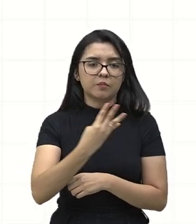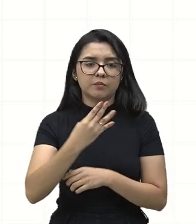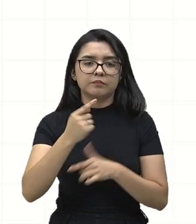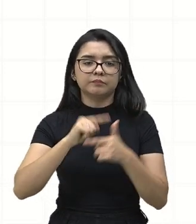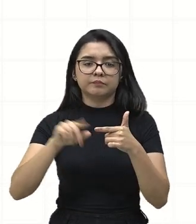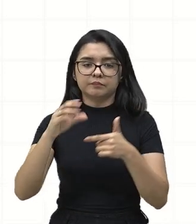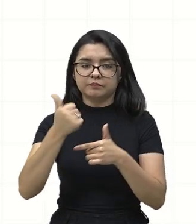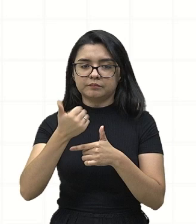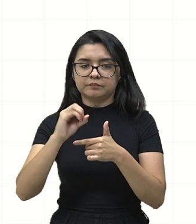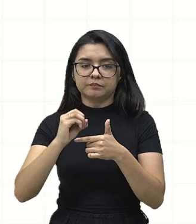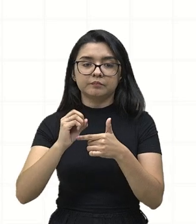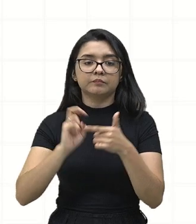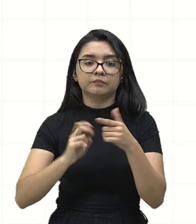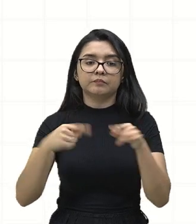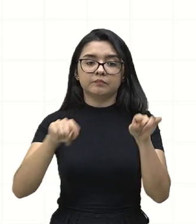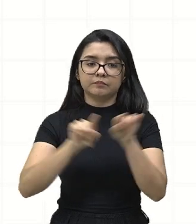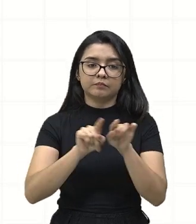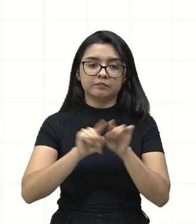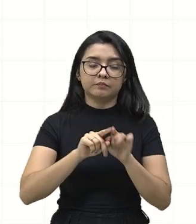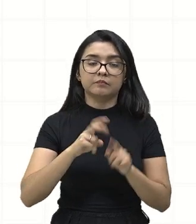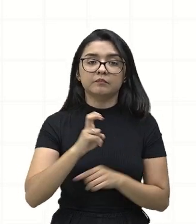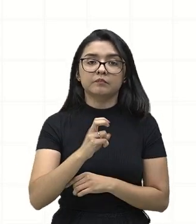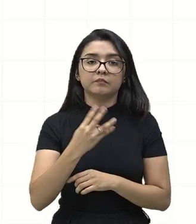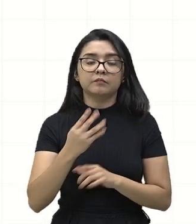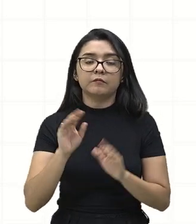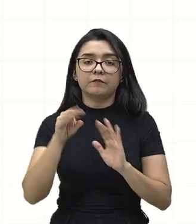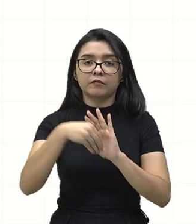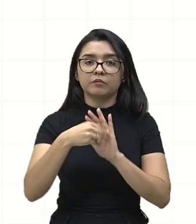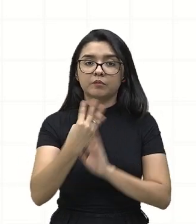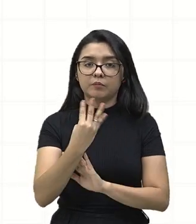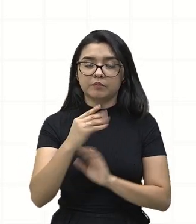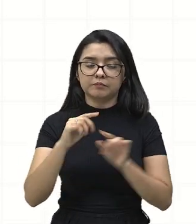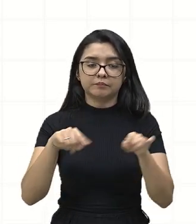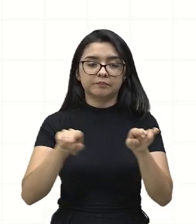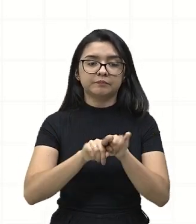10, 50. Para 54, faltam 4.